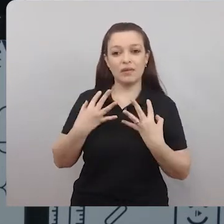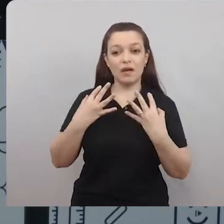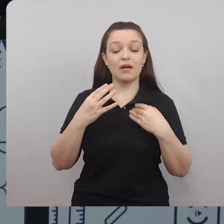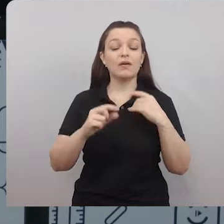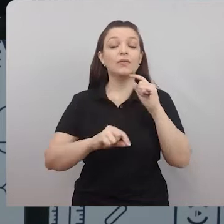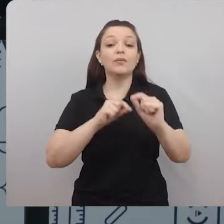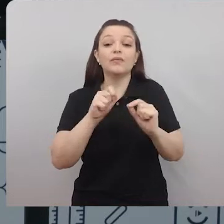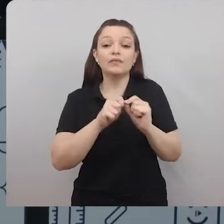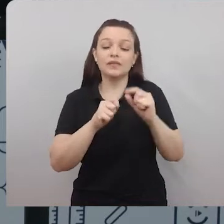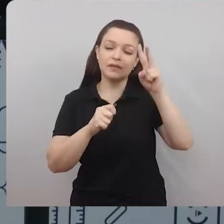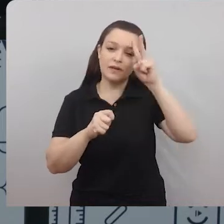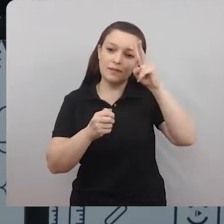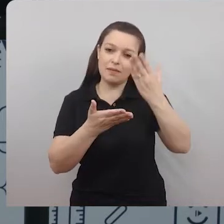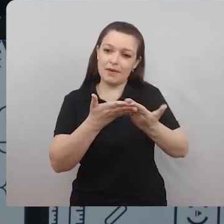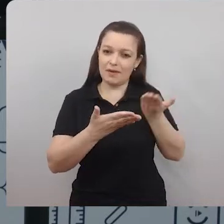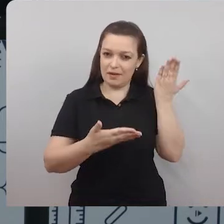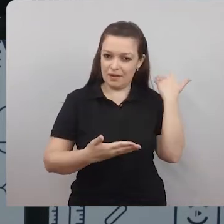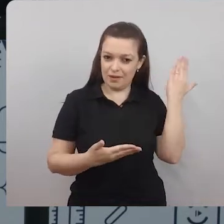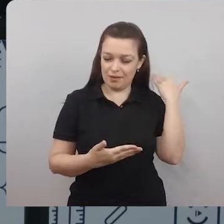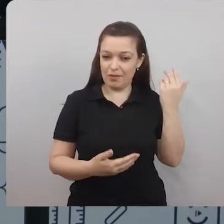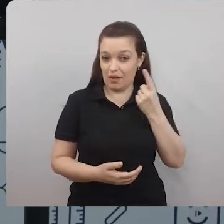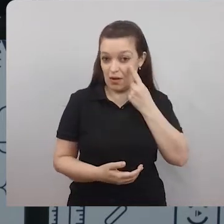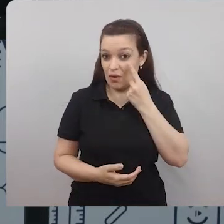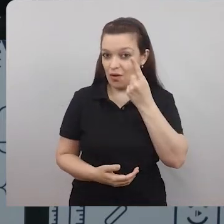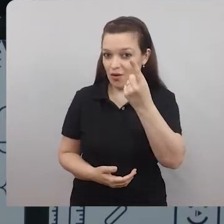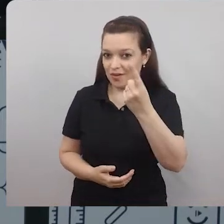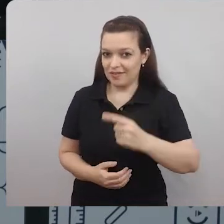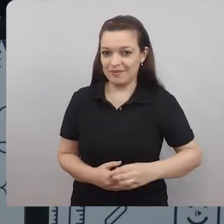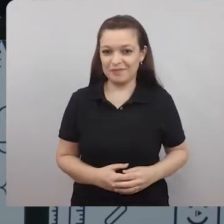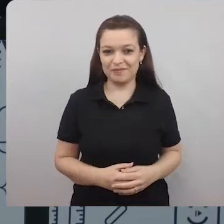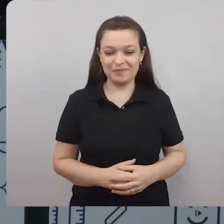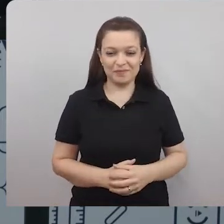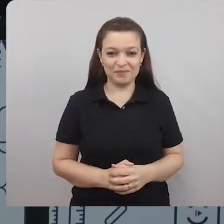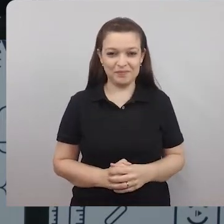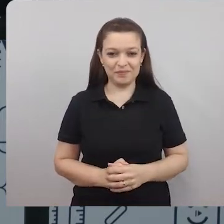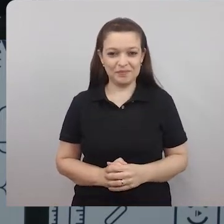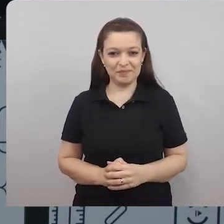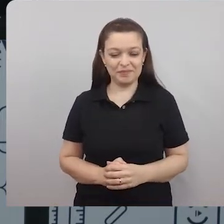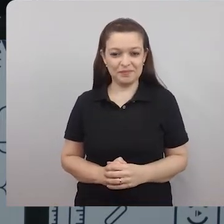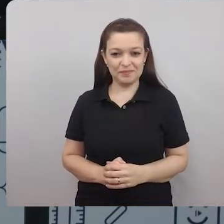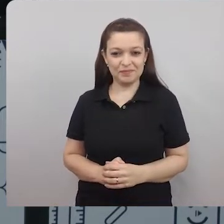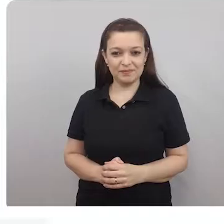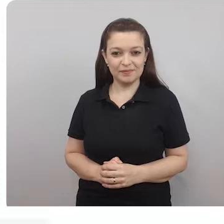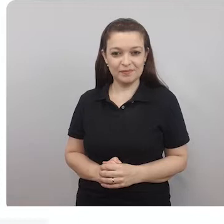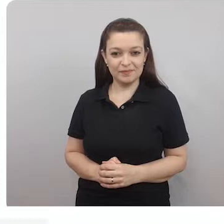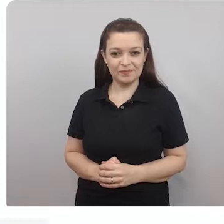vimos e vamos lembrar da nossa aula anterior. Acompanhe lá na tela de vocês.